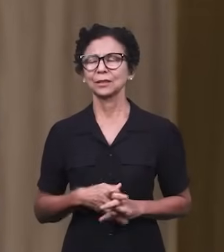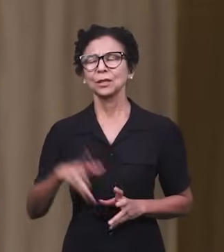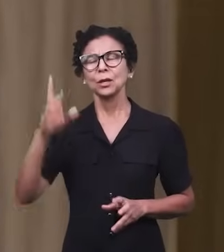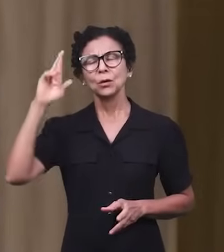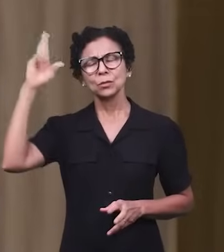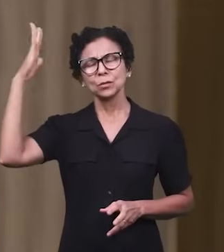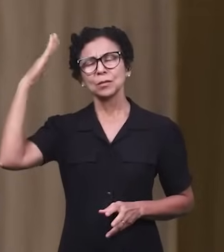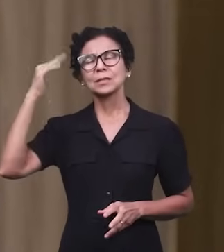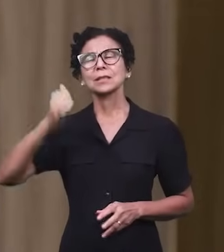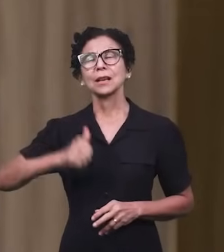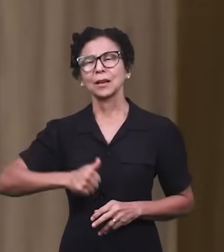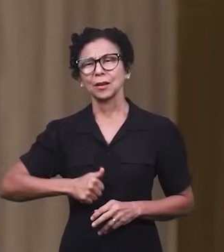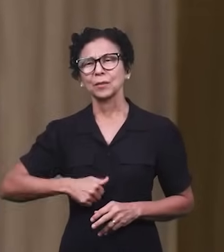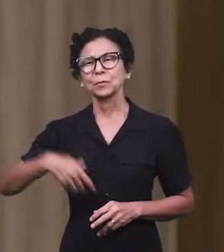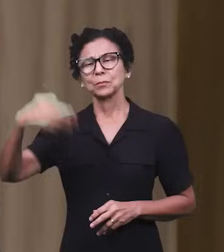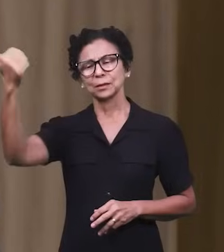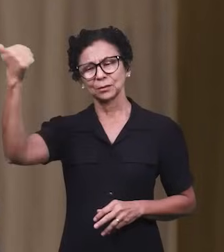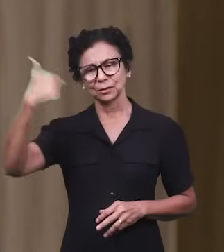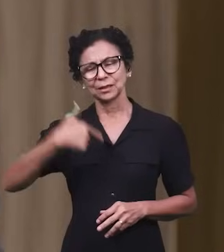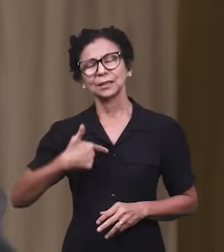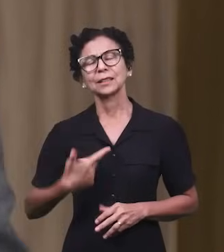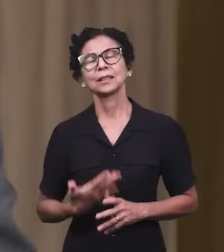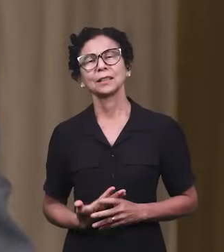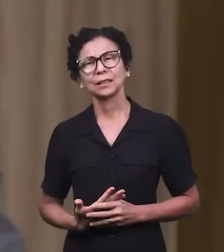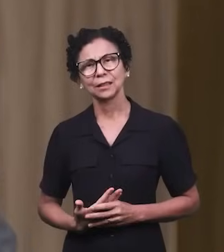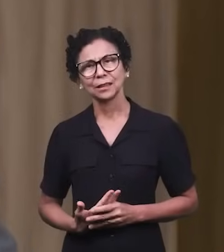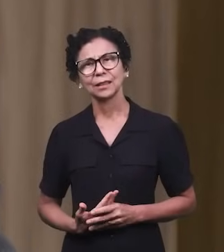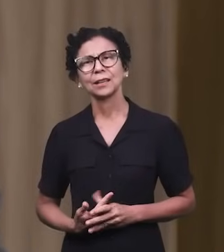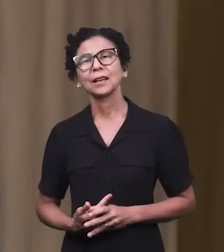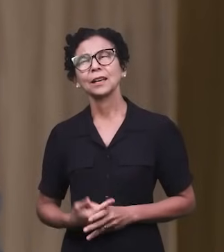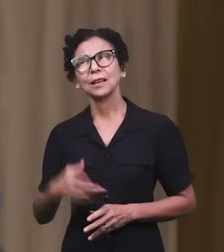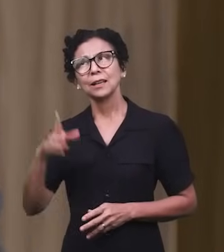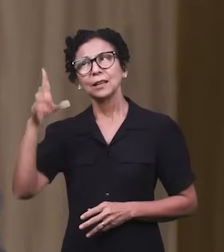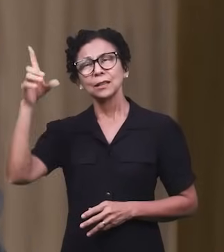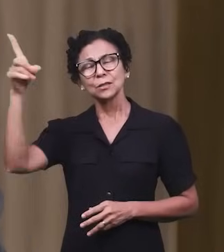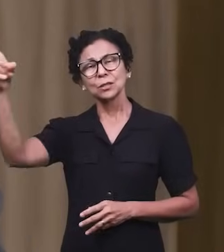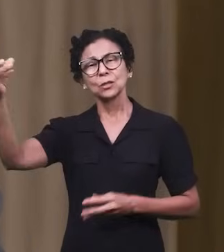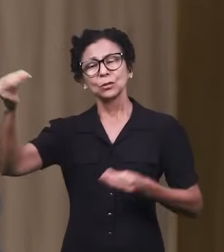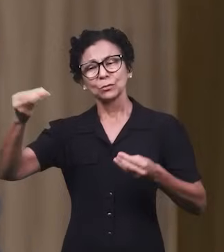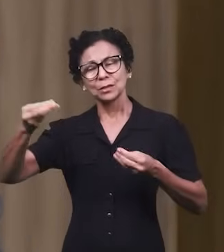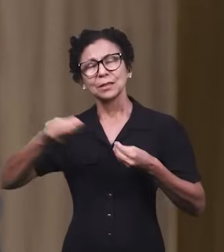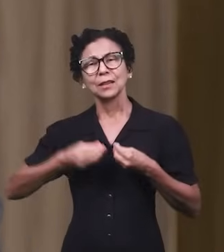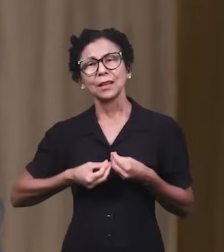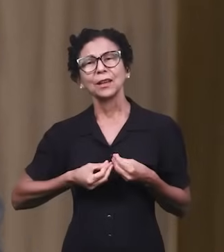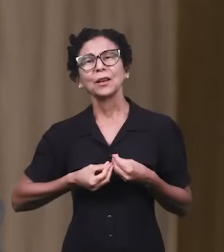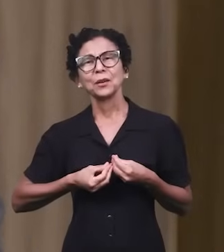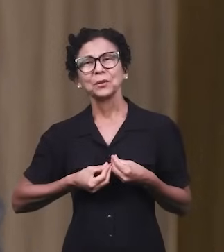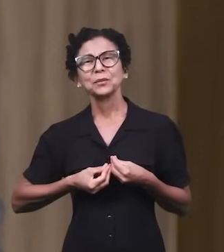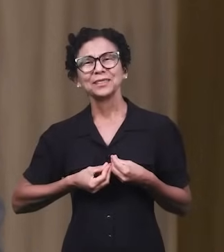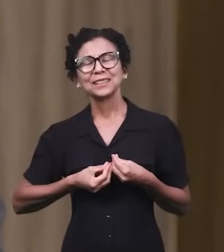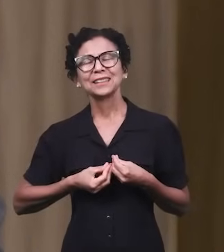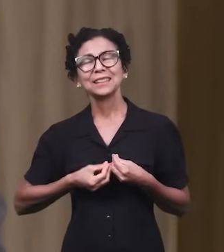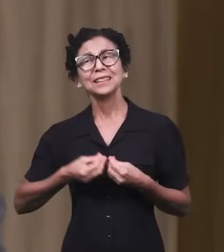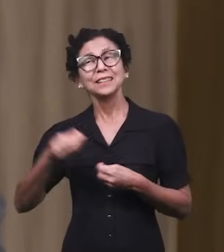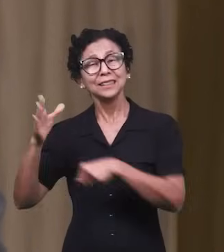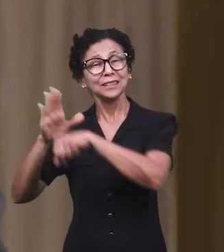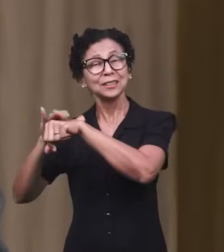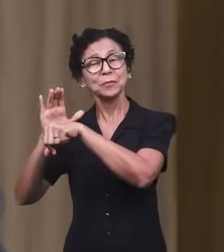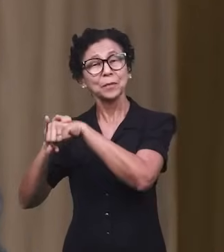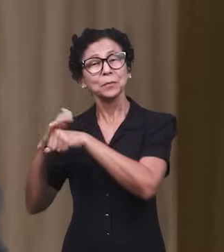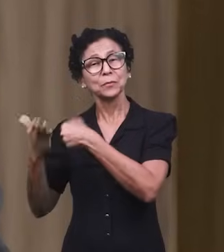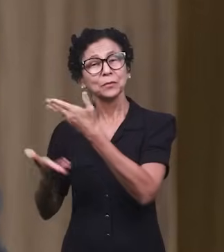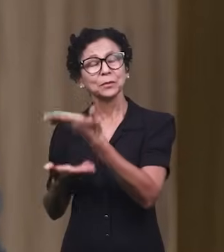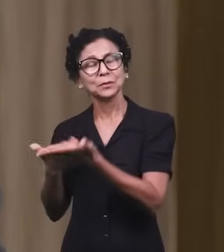que o Senhor para cuidar dos nossos filhos. Foi Ele que nos deu e com certeza Ele vai cuidar dele. E